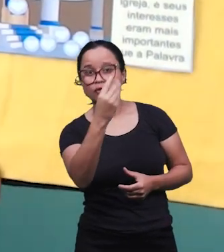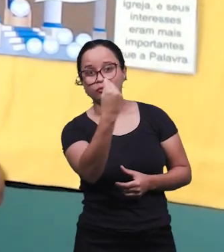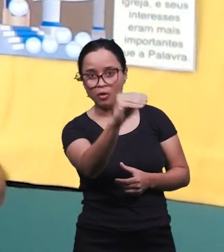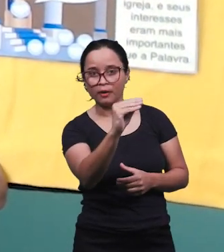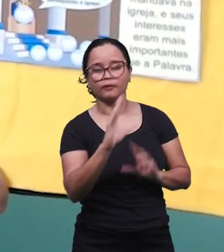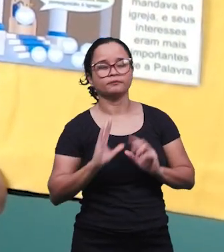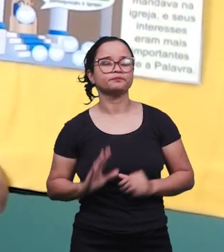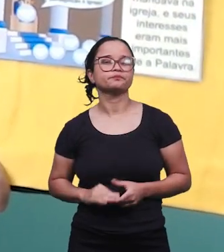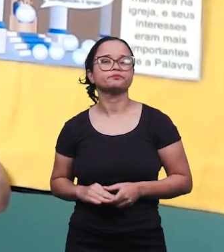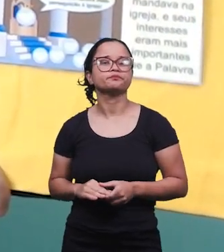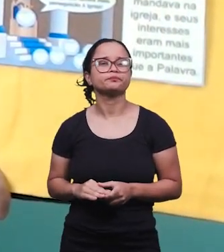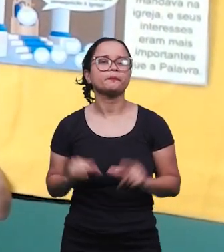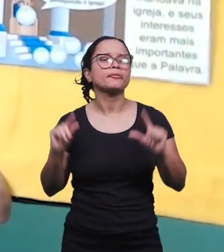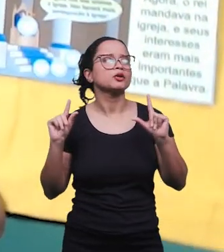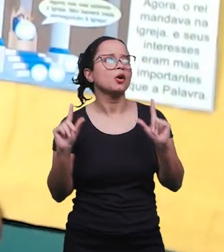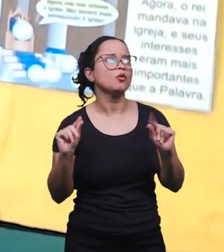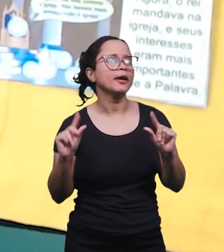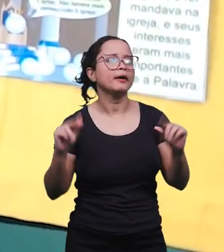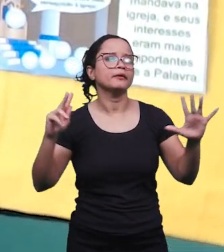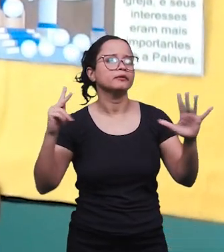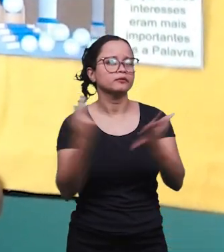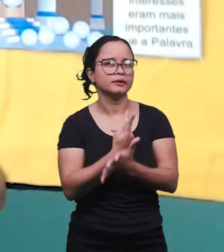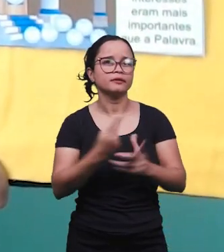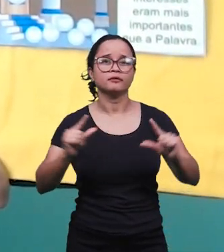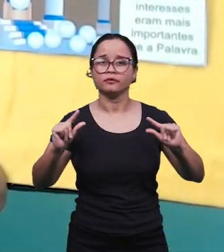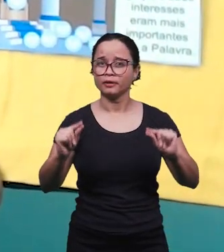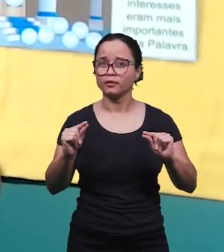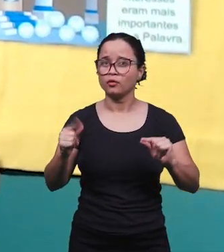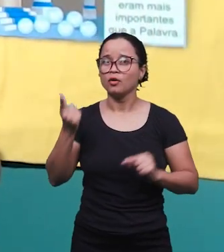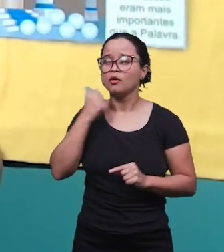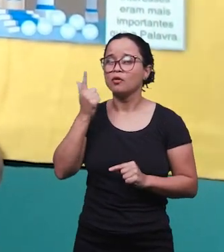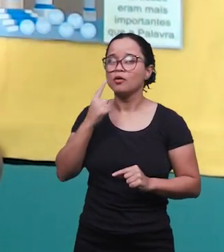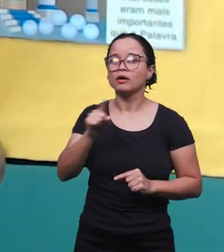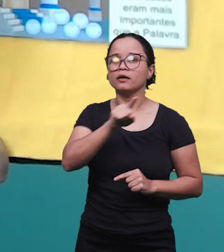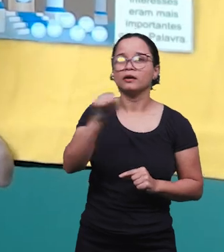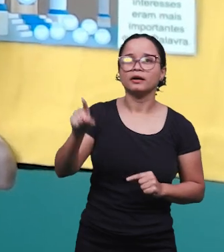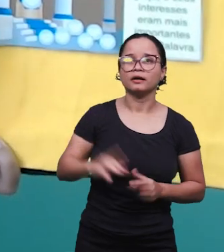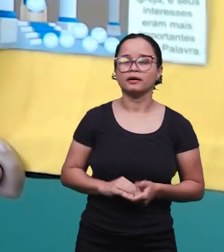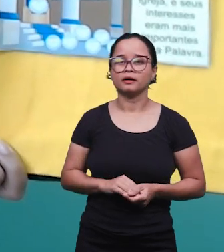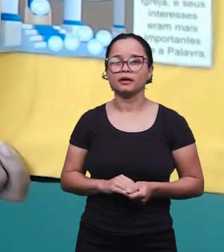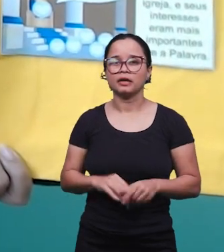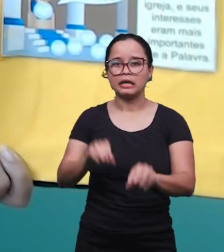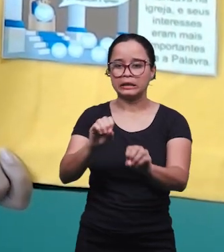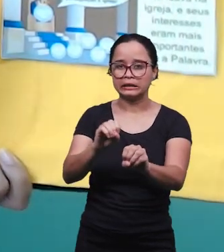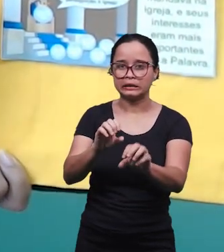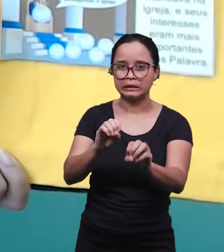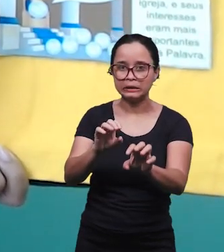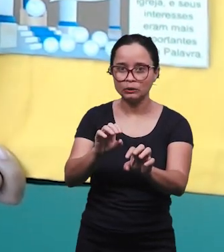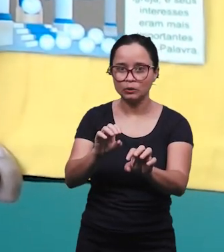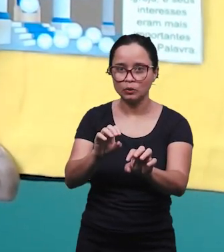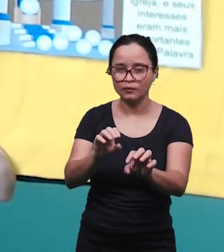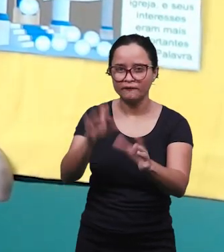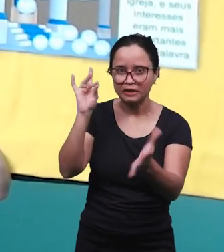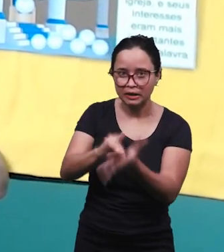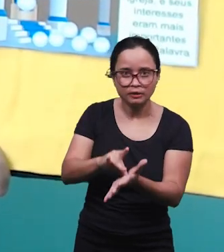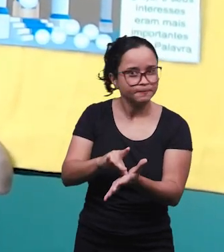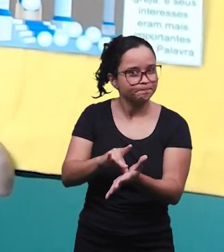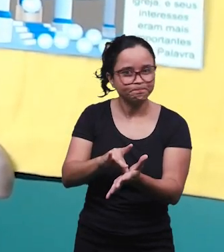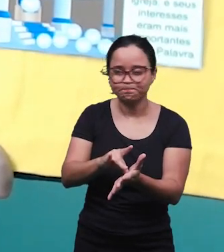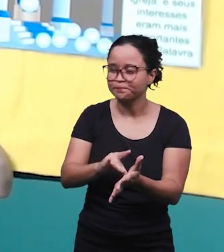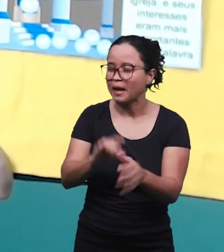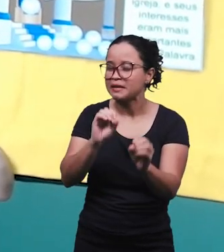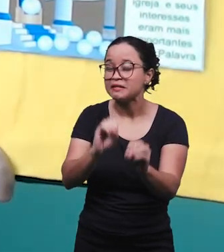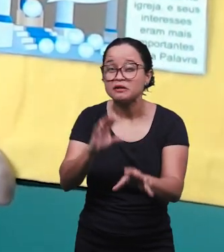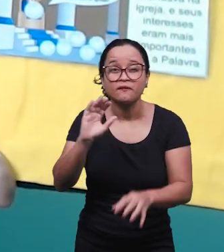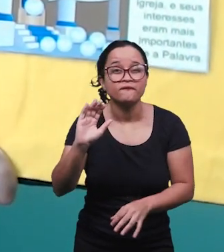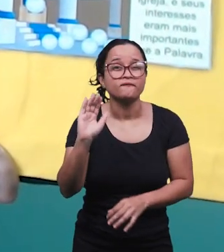aqui, olha só, o que ele fez? Ele trouxe, falsos ensinos